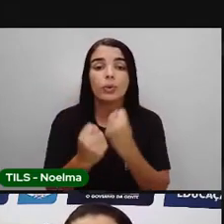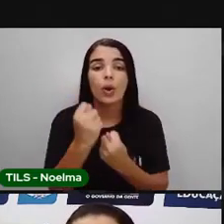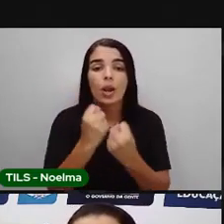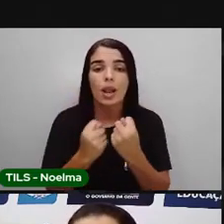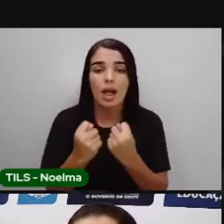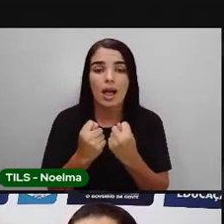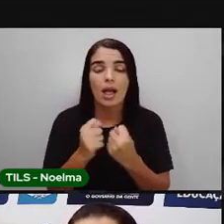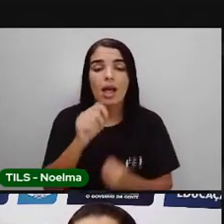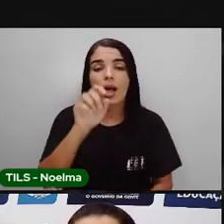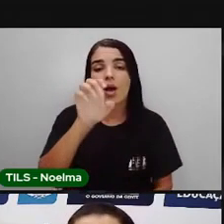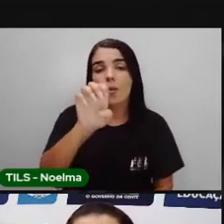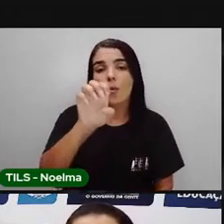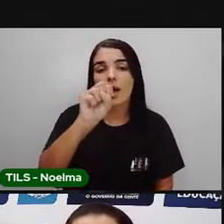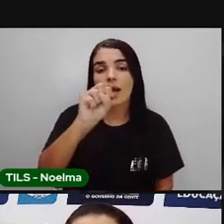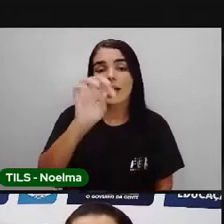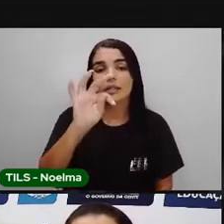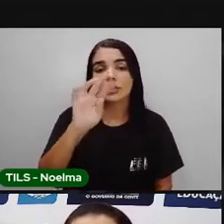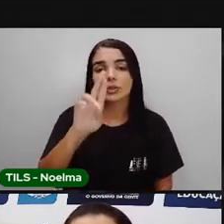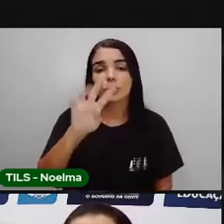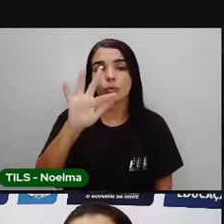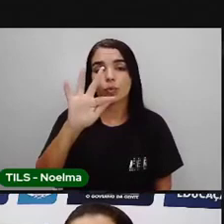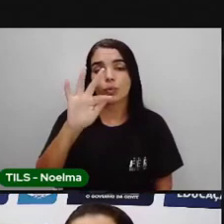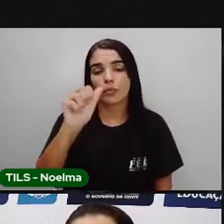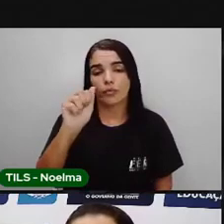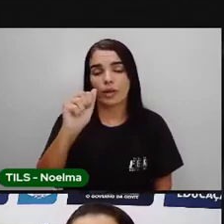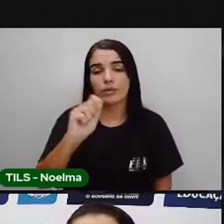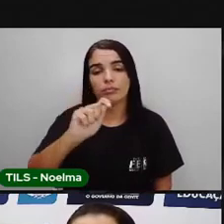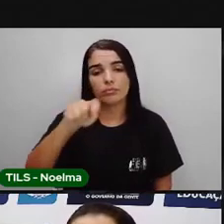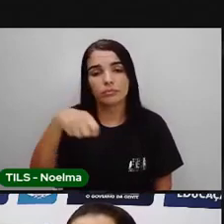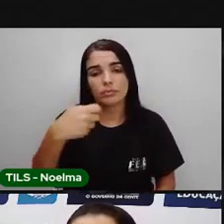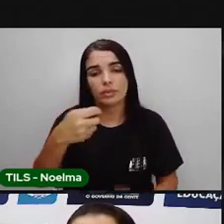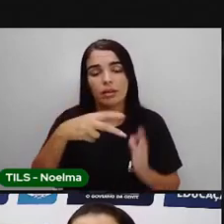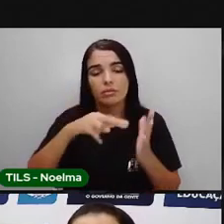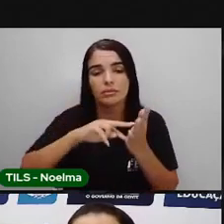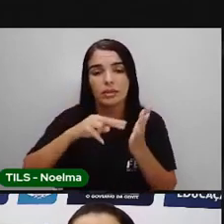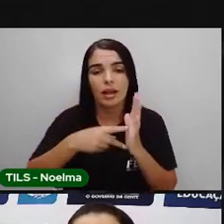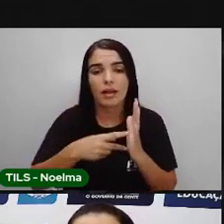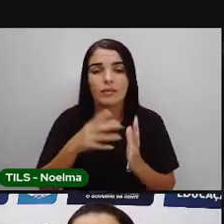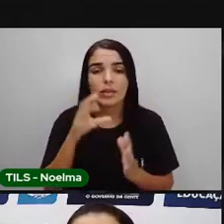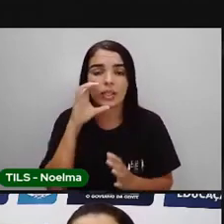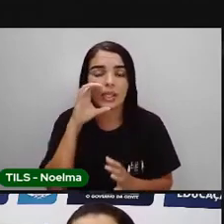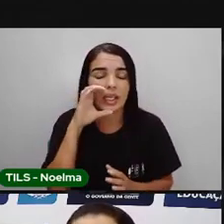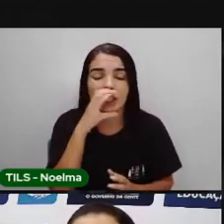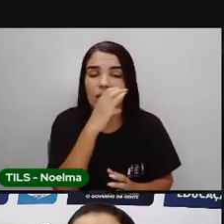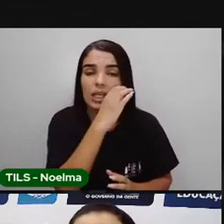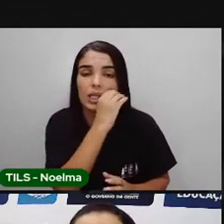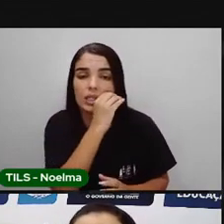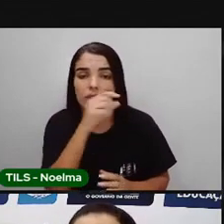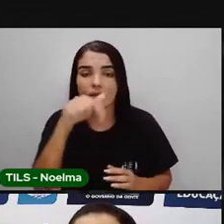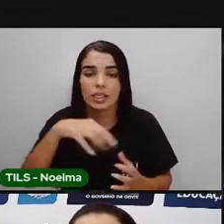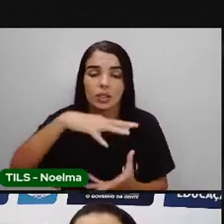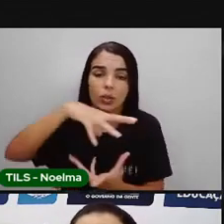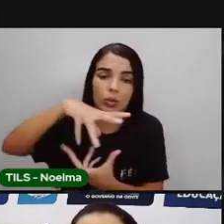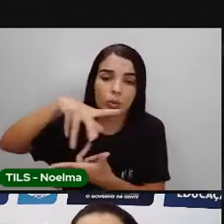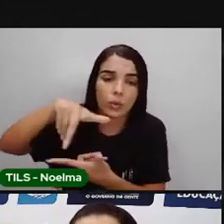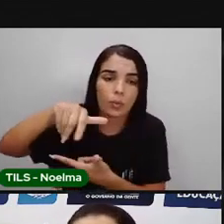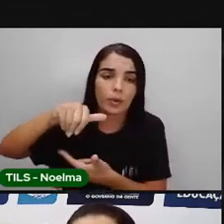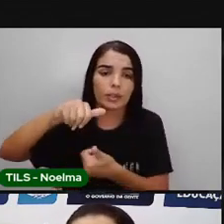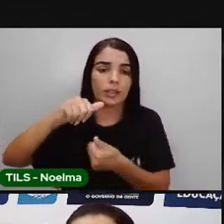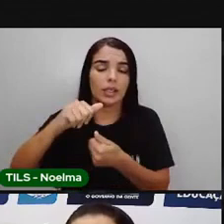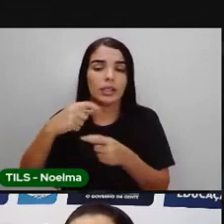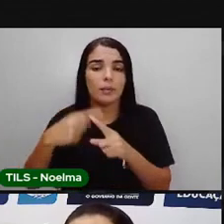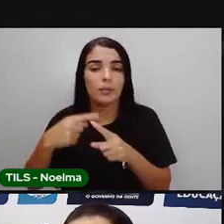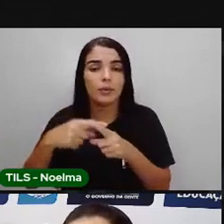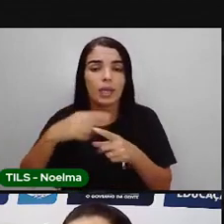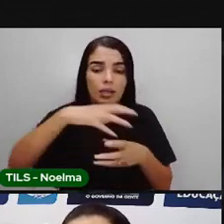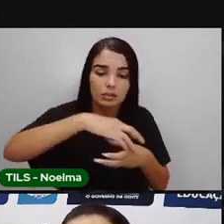o efeito estufa, justamente porque as árvores, elas retiram do ambiente, do ar, elas retiram o gás